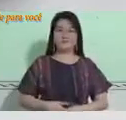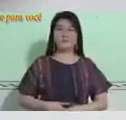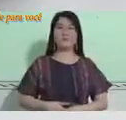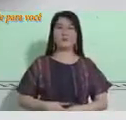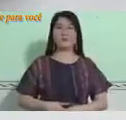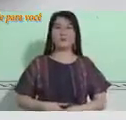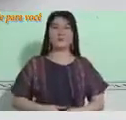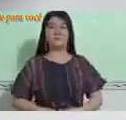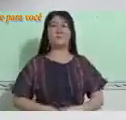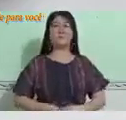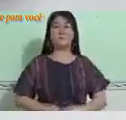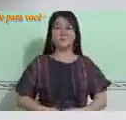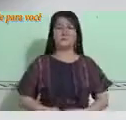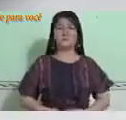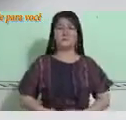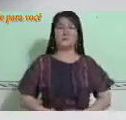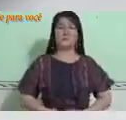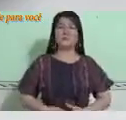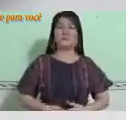possibilidade de mudança do medicamento usado.